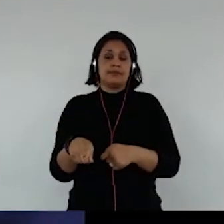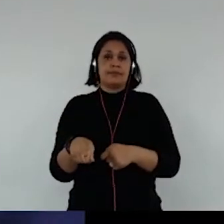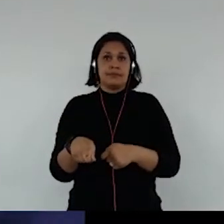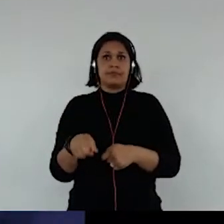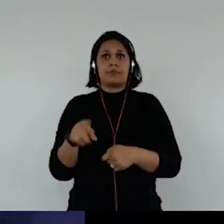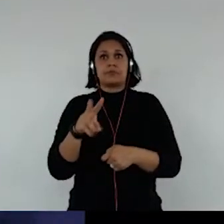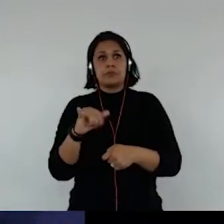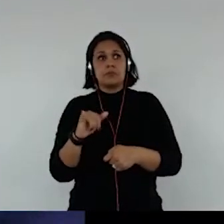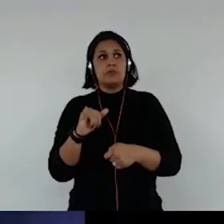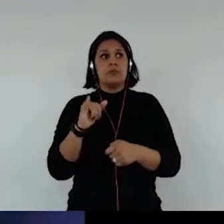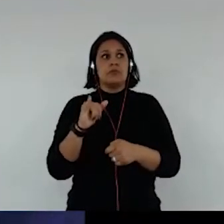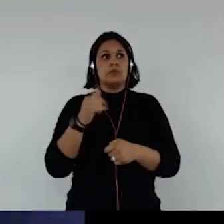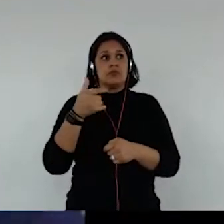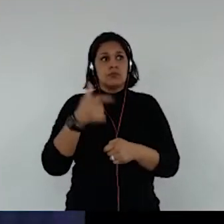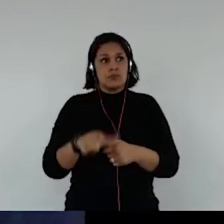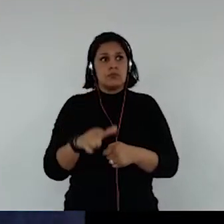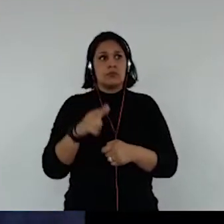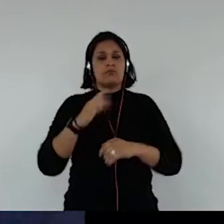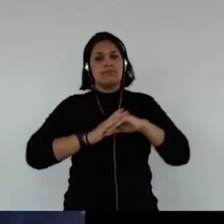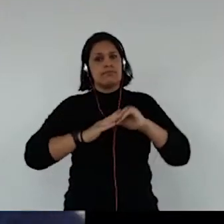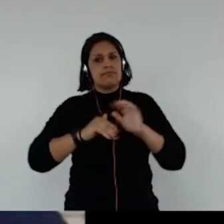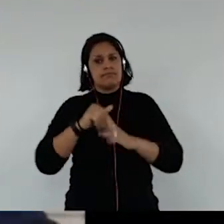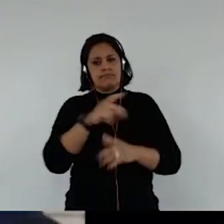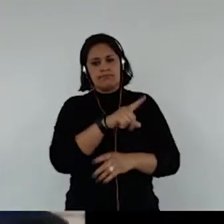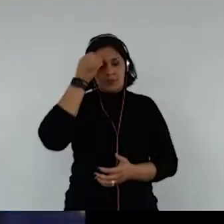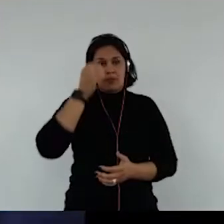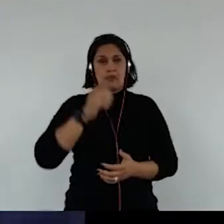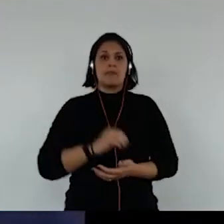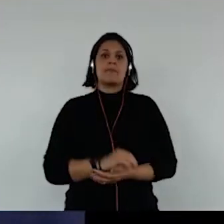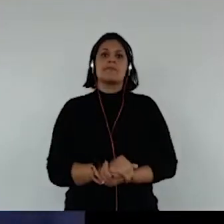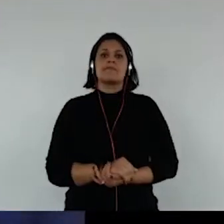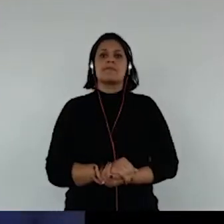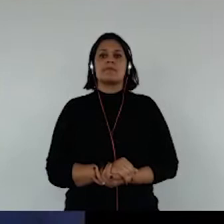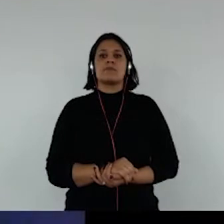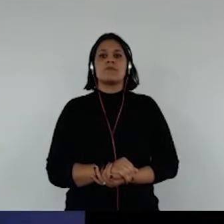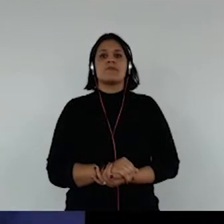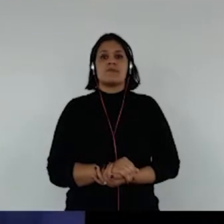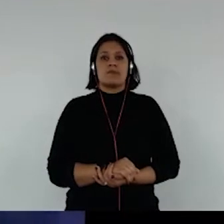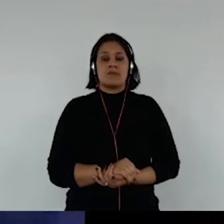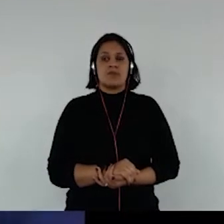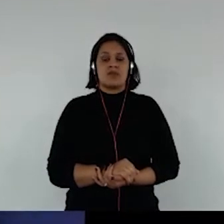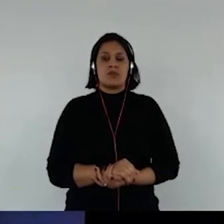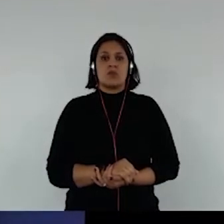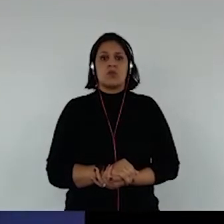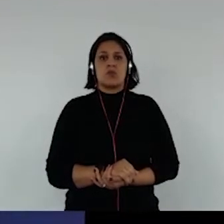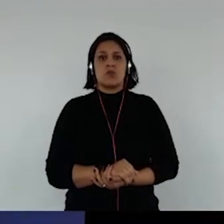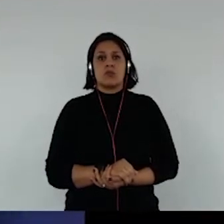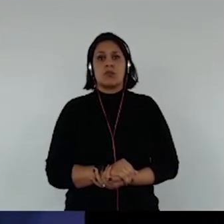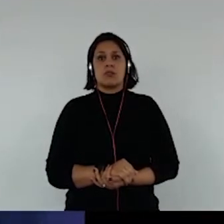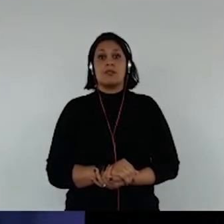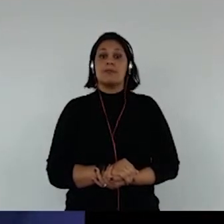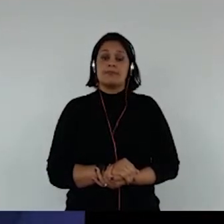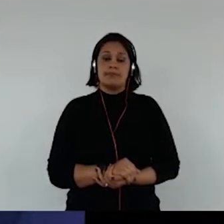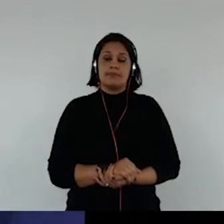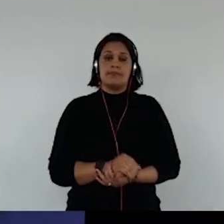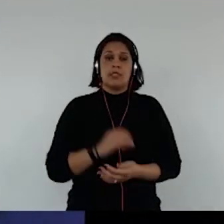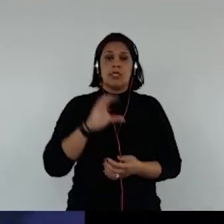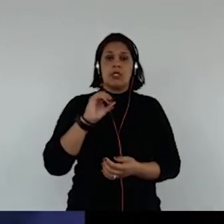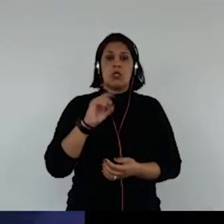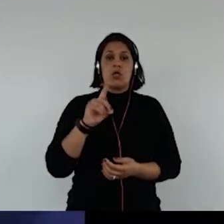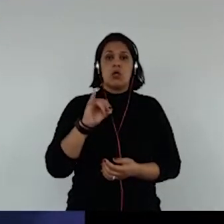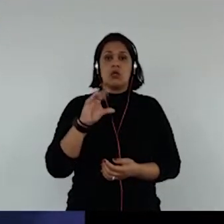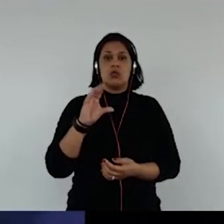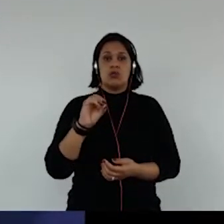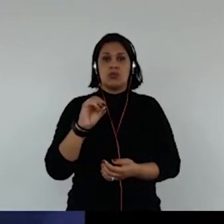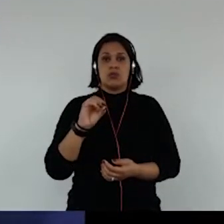revisão autônoma pelas próprias partes. O Código Civil expresso positivou a possibilidade de resolução e de